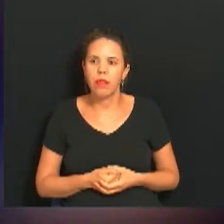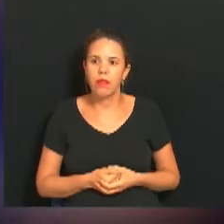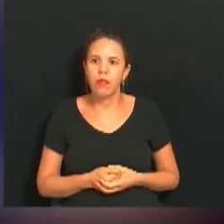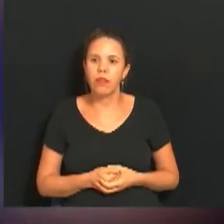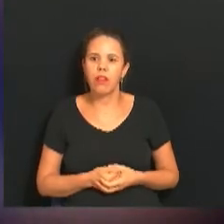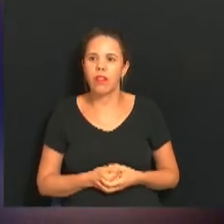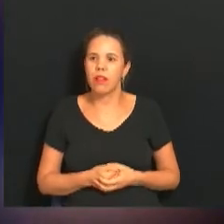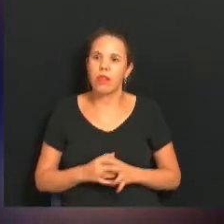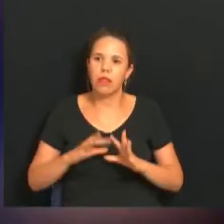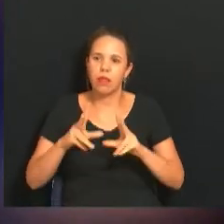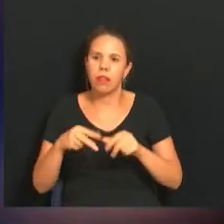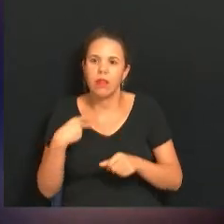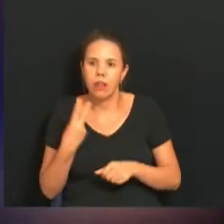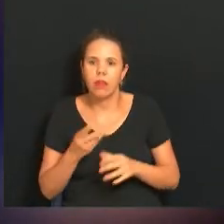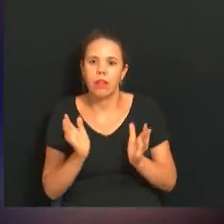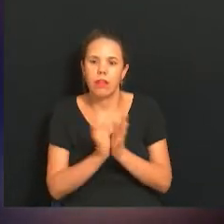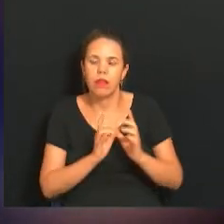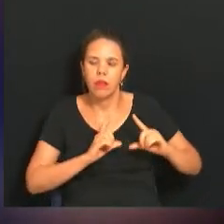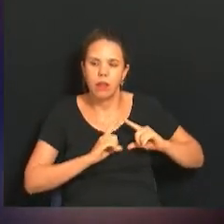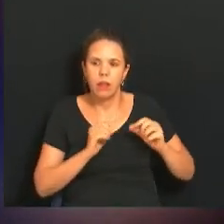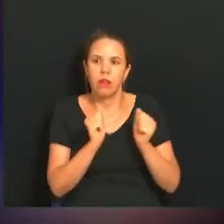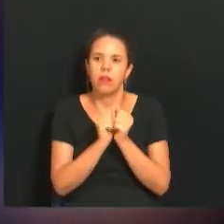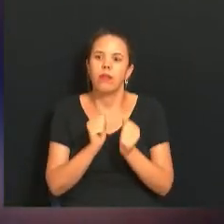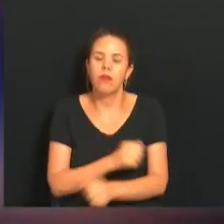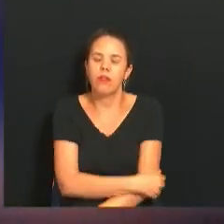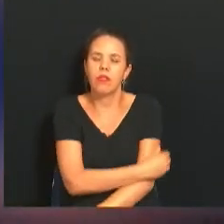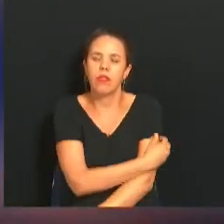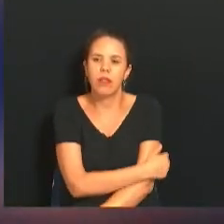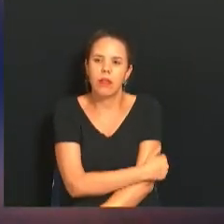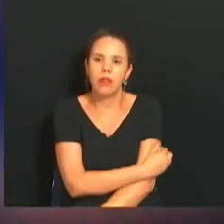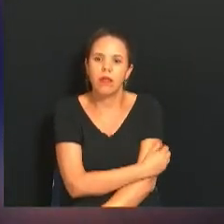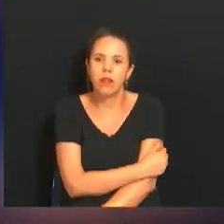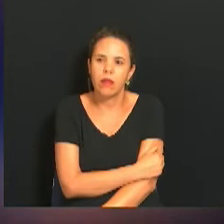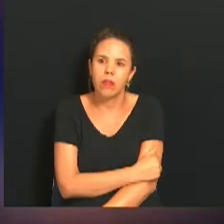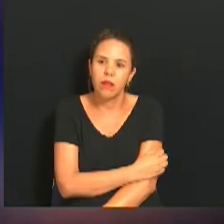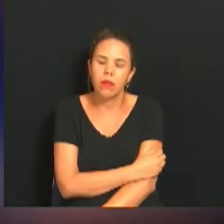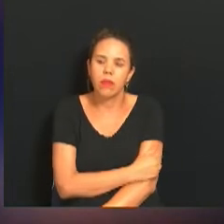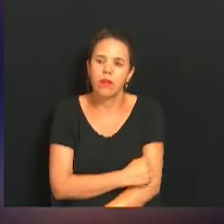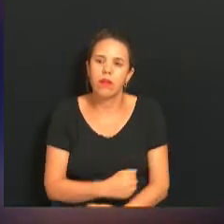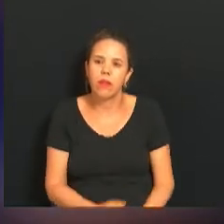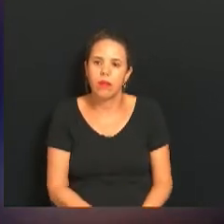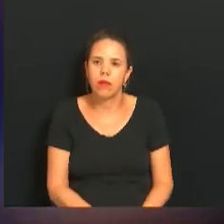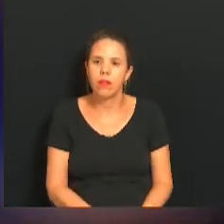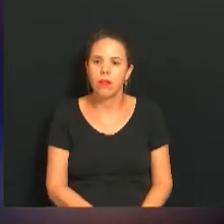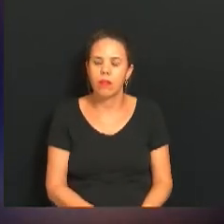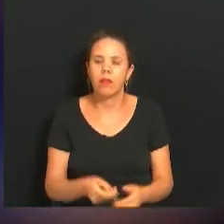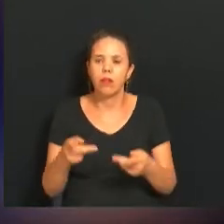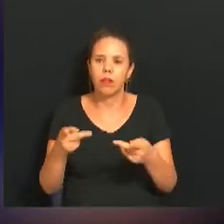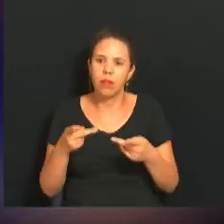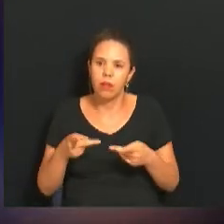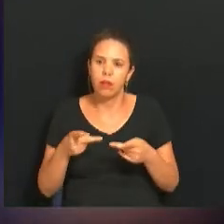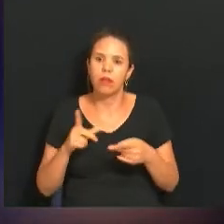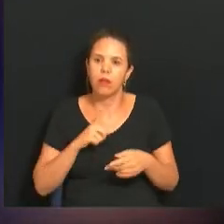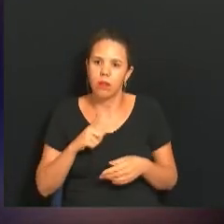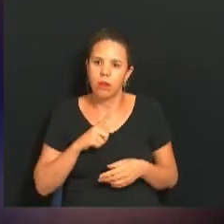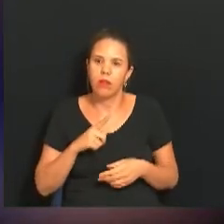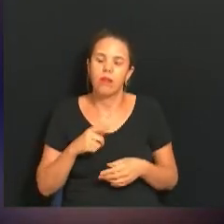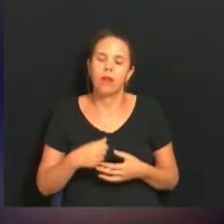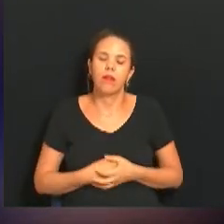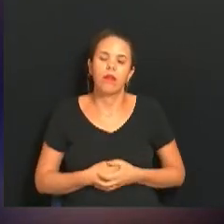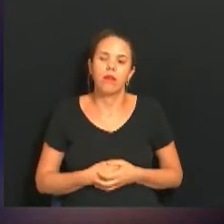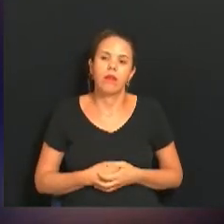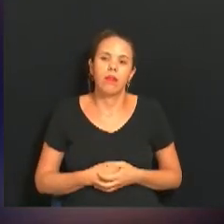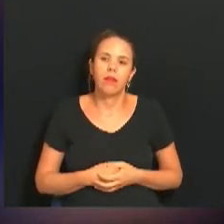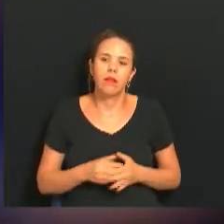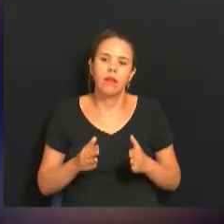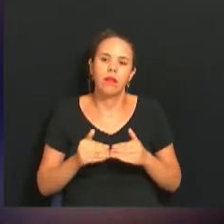visita da Defesa Civil junto aqui a um chamamento que nós tivemos, né, a uma